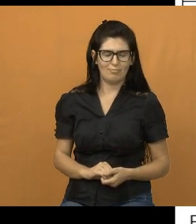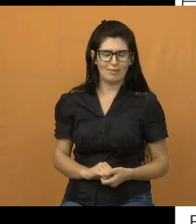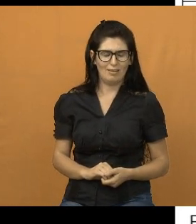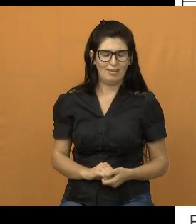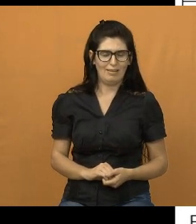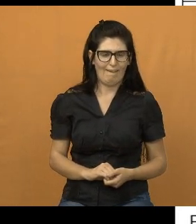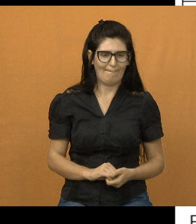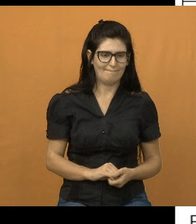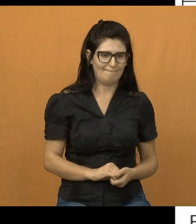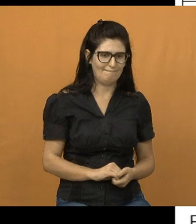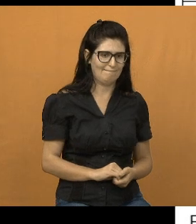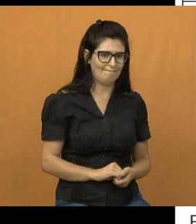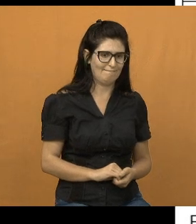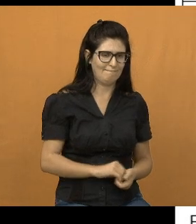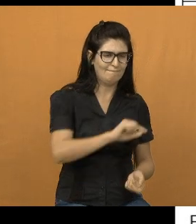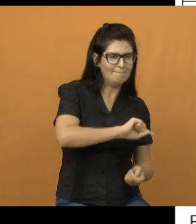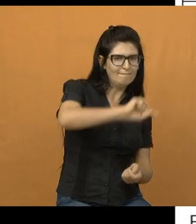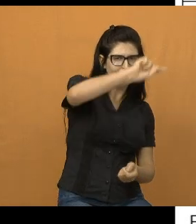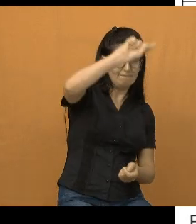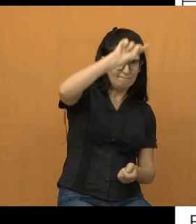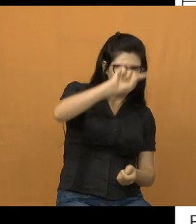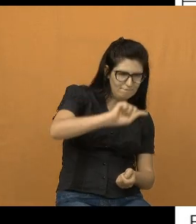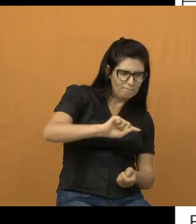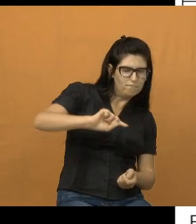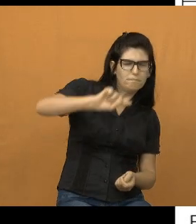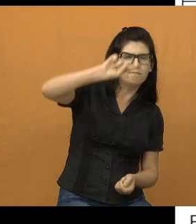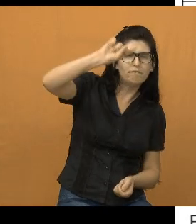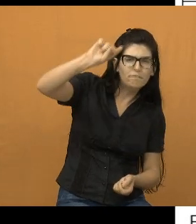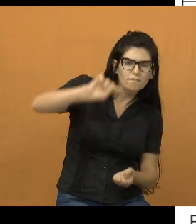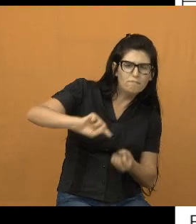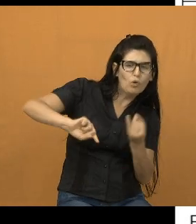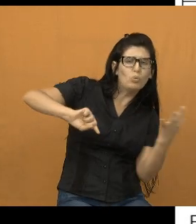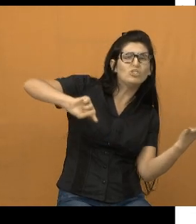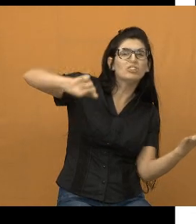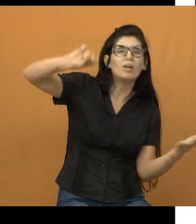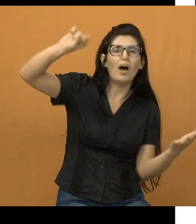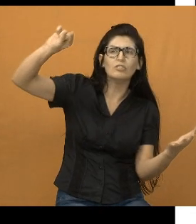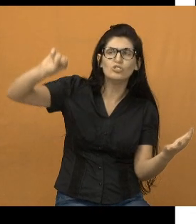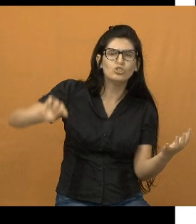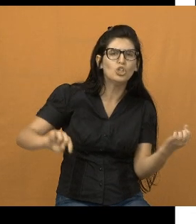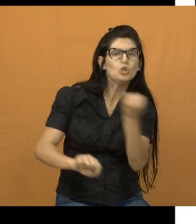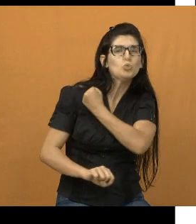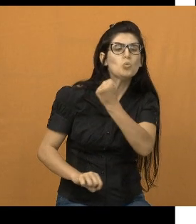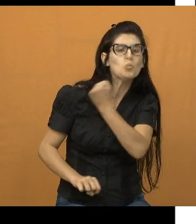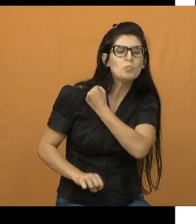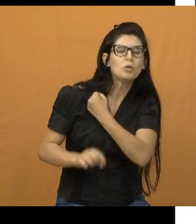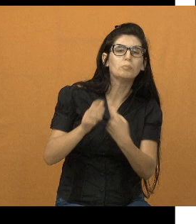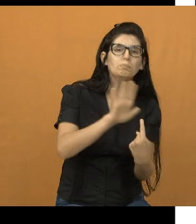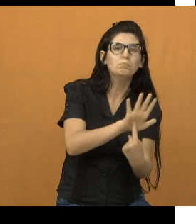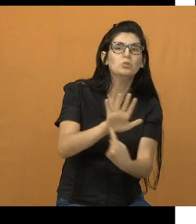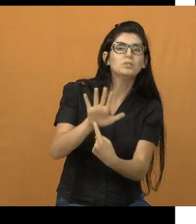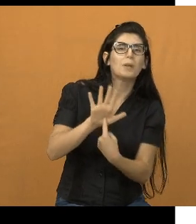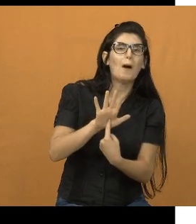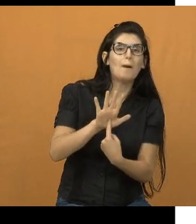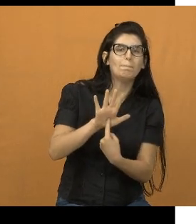Pode ir lá para os gráficos, Marilis, por favor, lá no PowerPoint. Gráfico, isso. Pode ir?